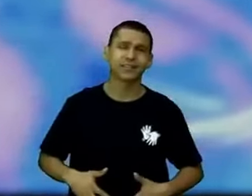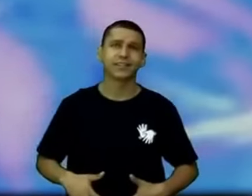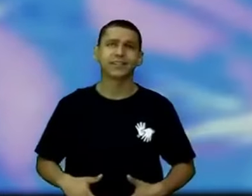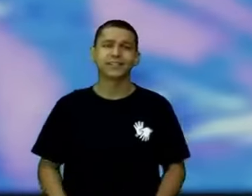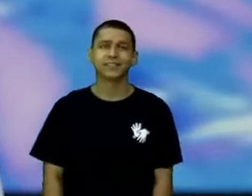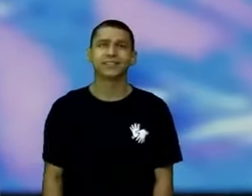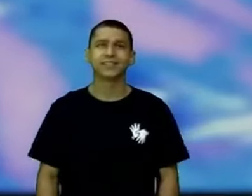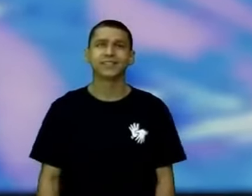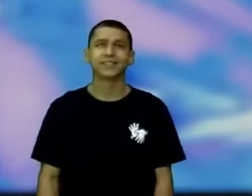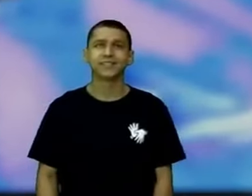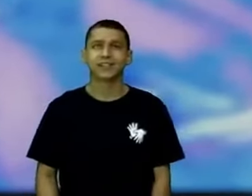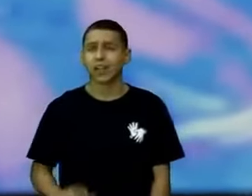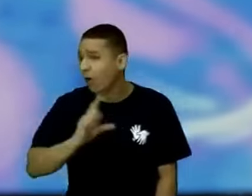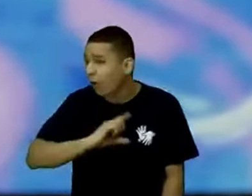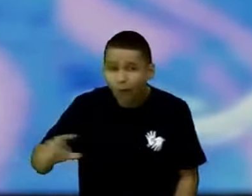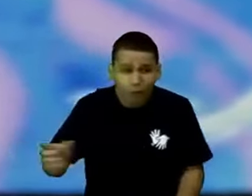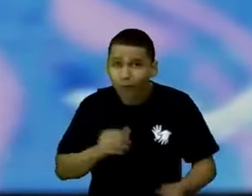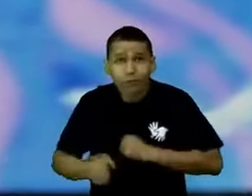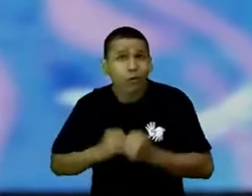Tô com vontade de sair correndo aqui.